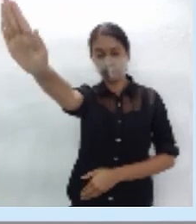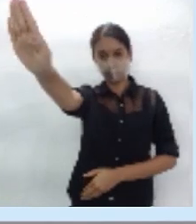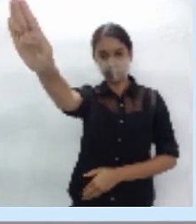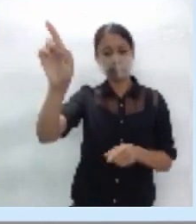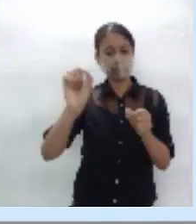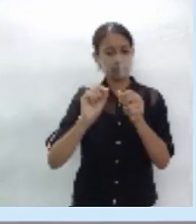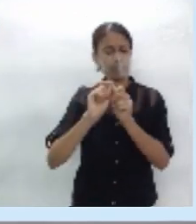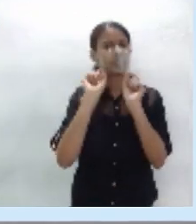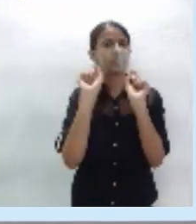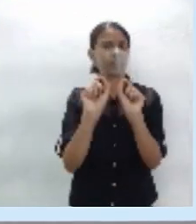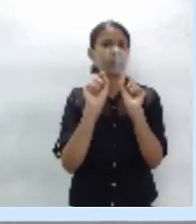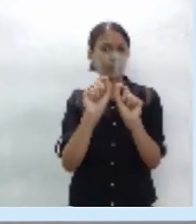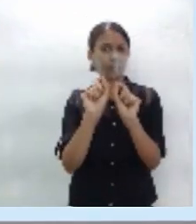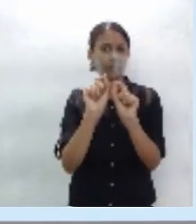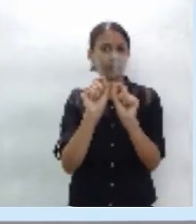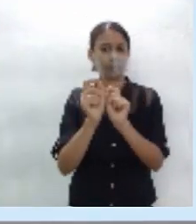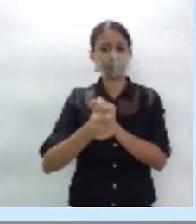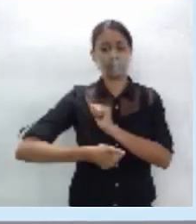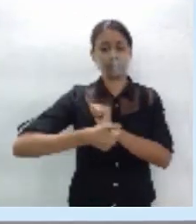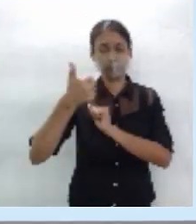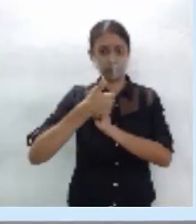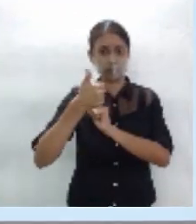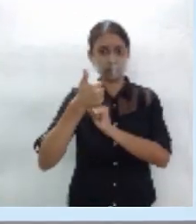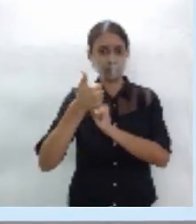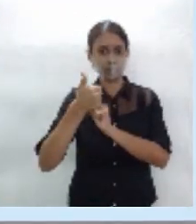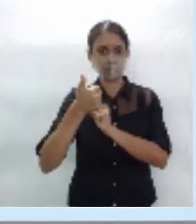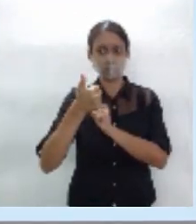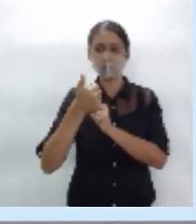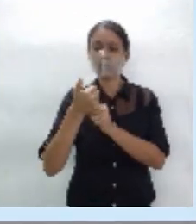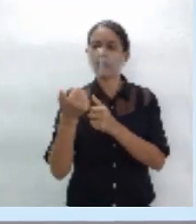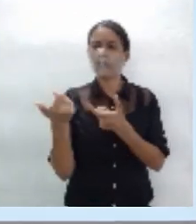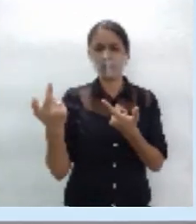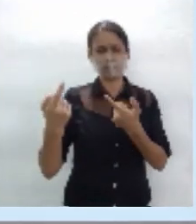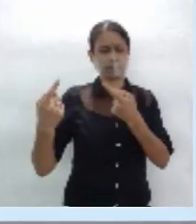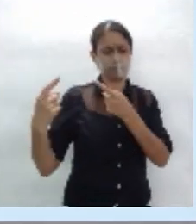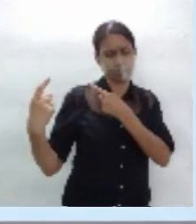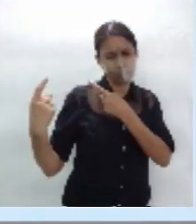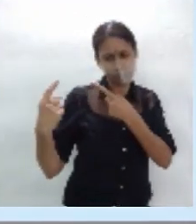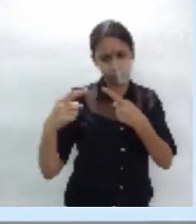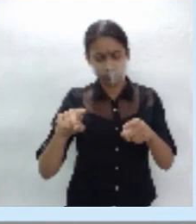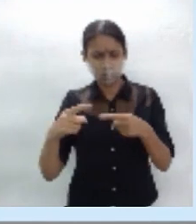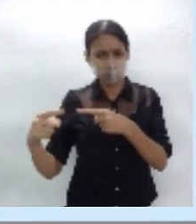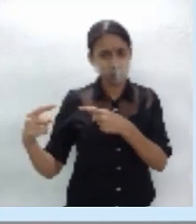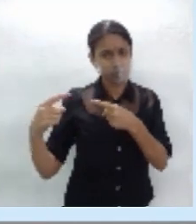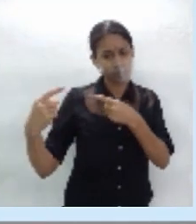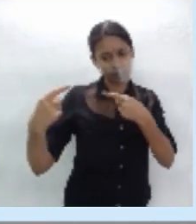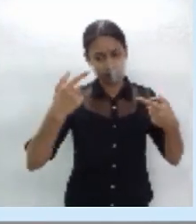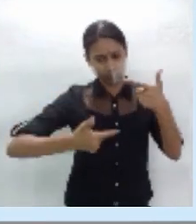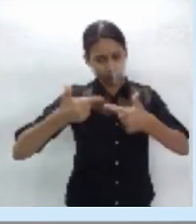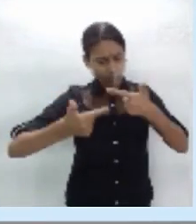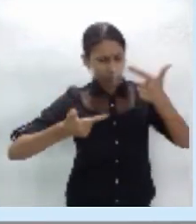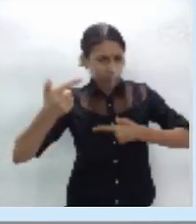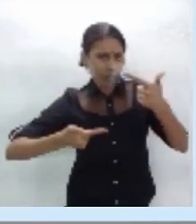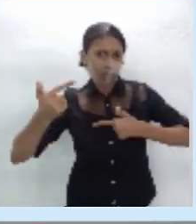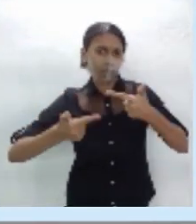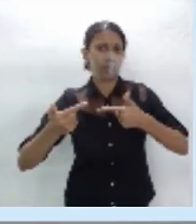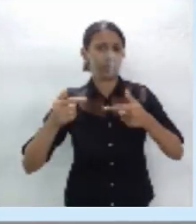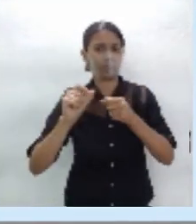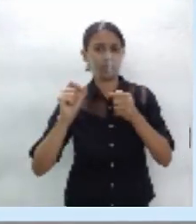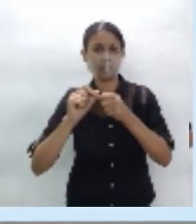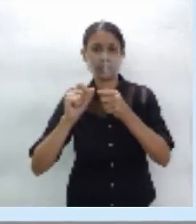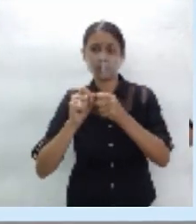vai gerar essa Segunda Guerra Mundial, primeiro por revanche, né, diga-se de passagem, e